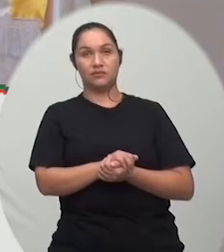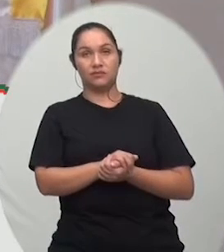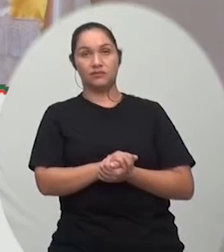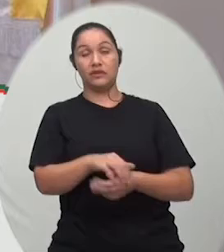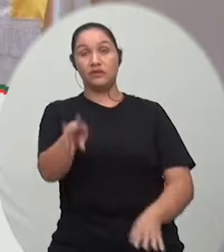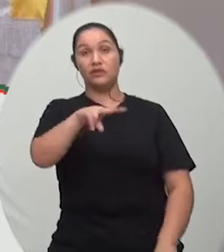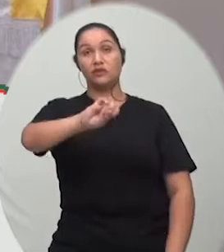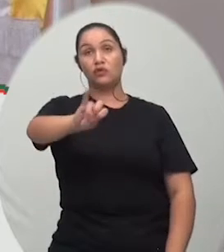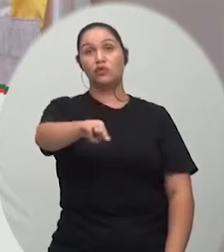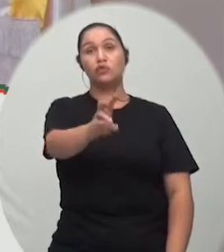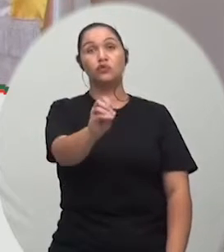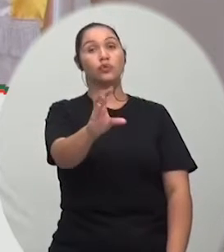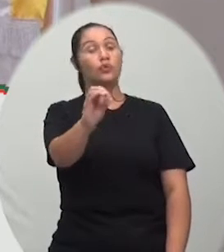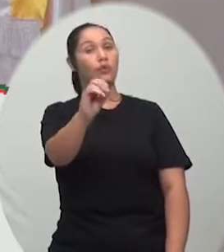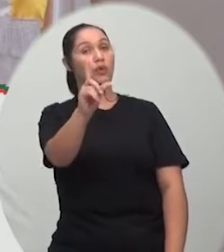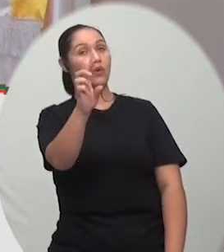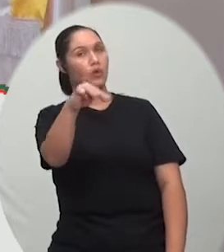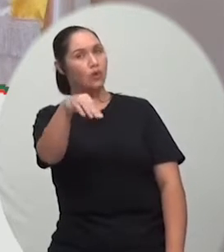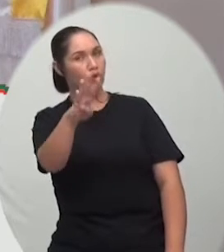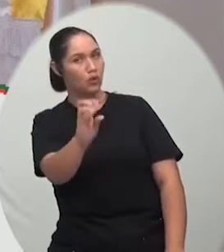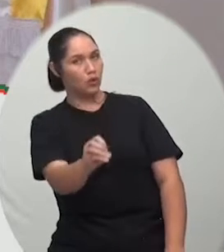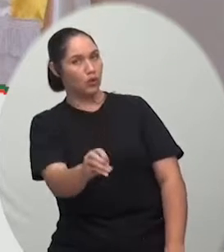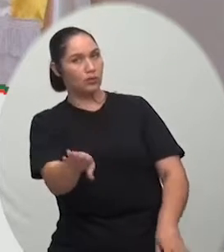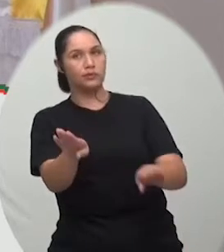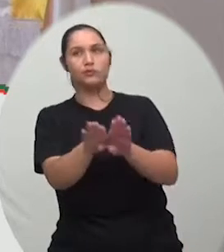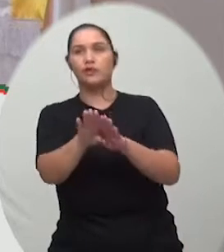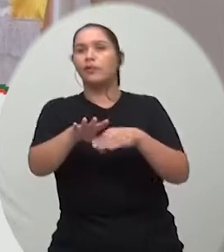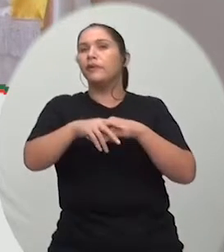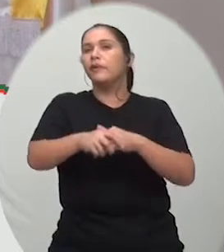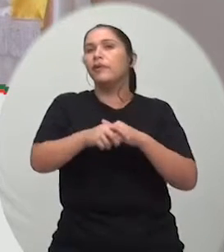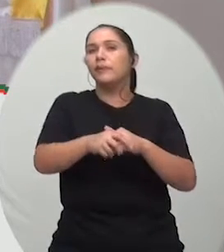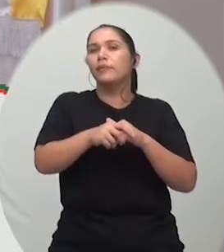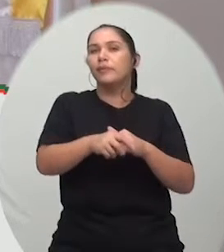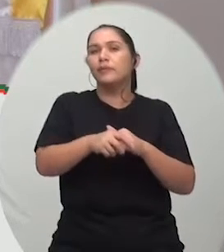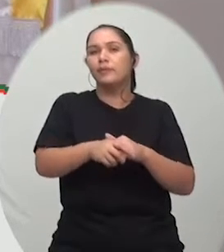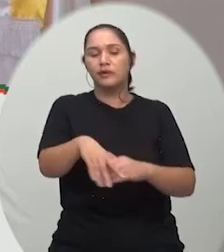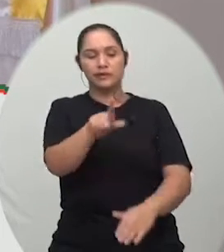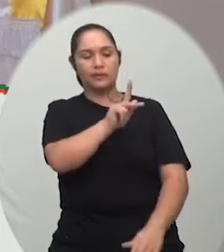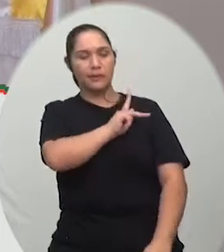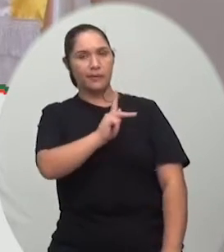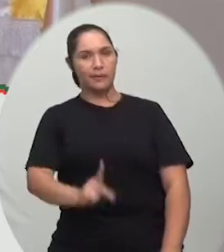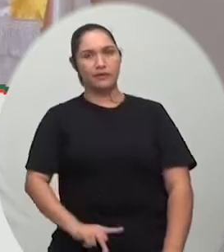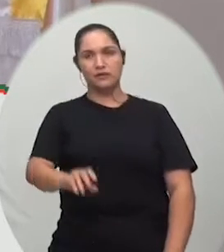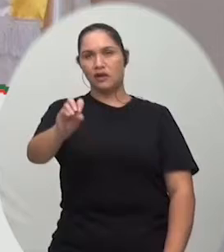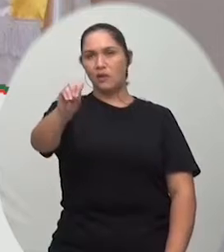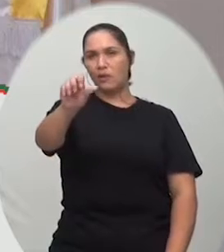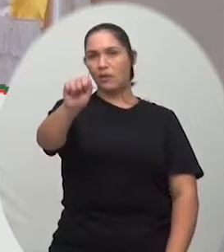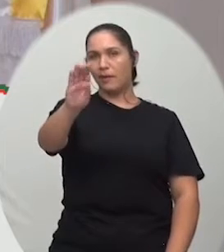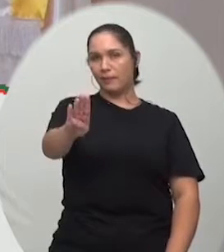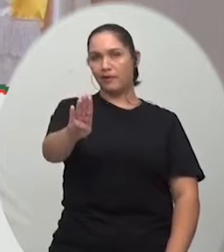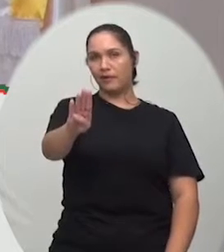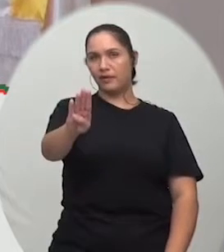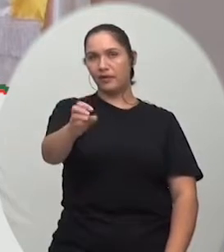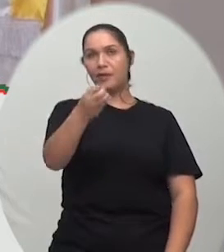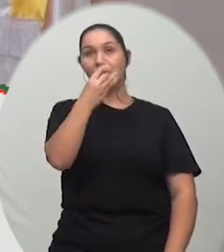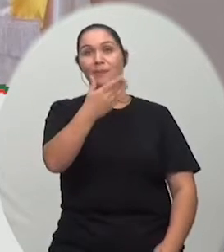Vereador Júlio Colombo, também cumprimentar o nosso presidente da OAB. Seja bem-vindo a esta casa, doutor